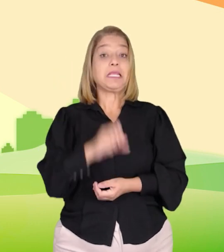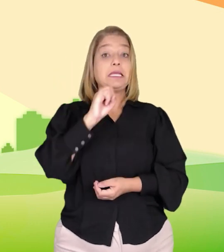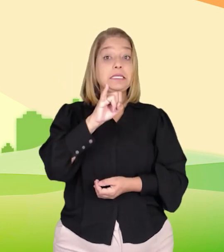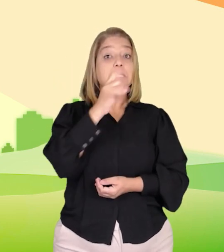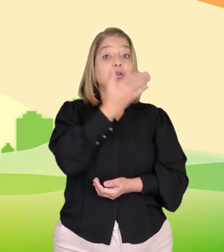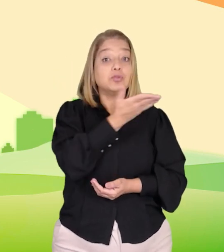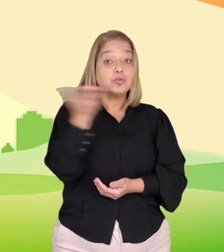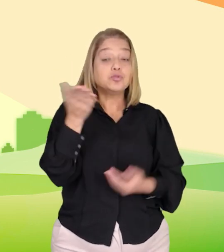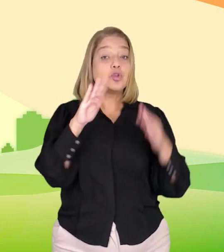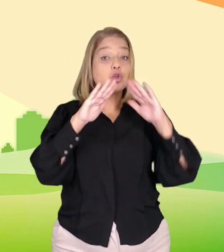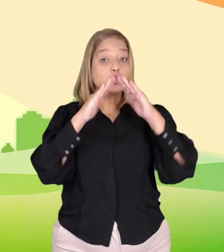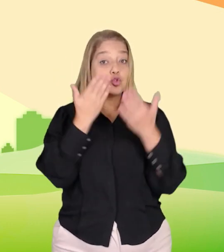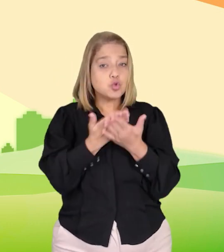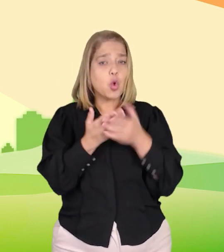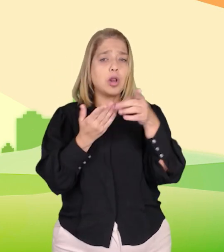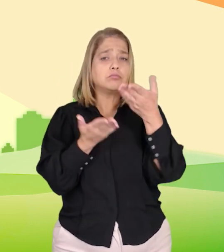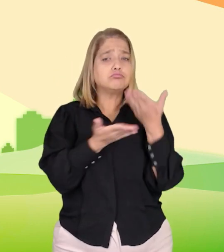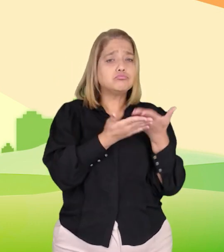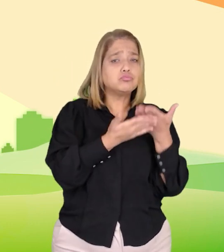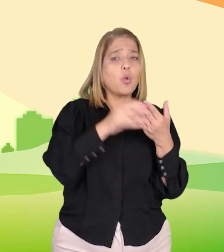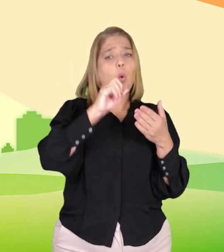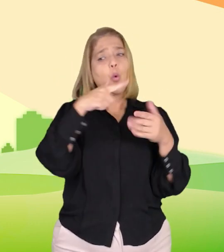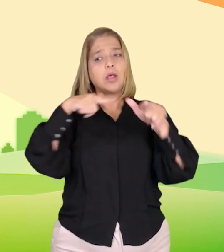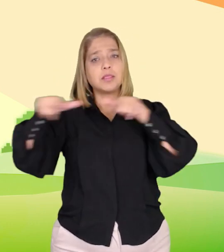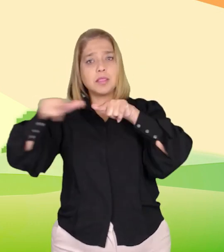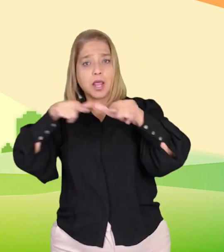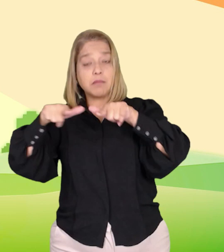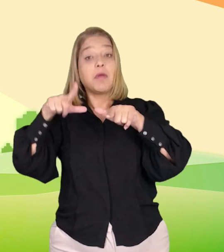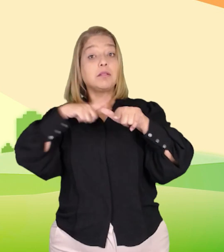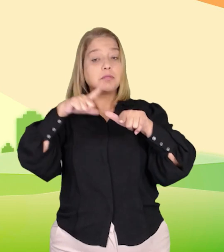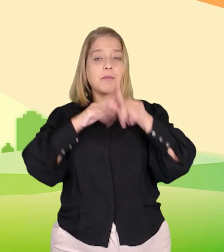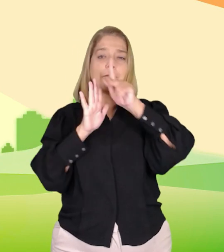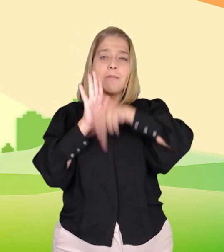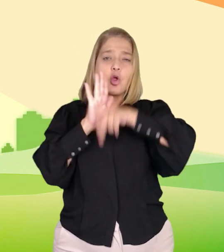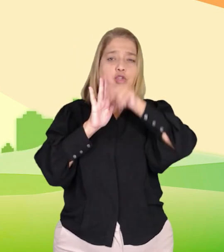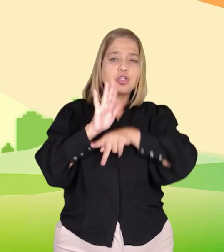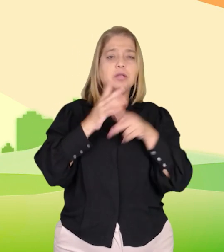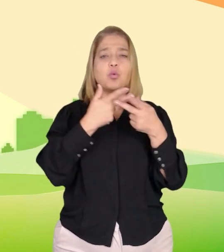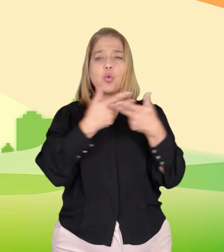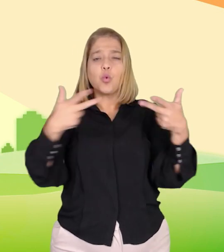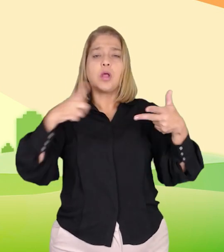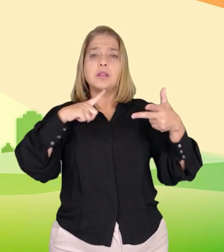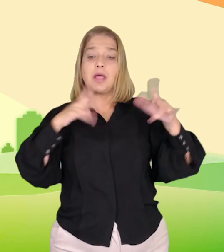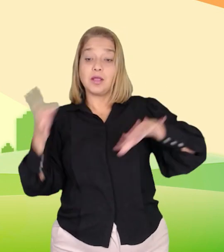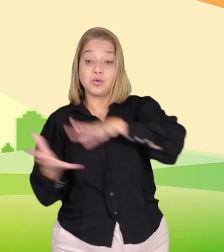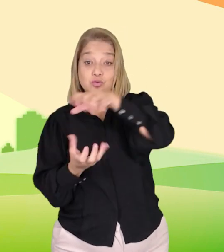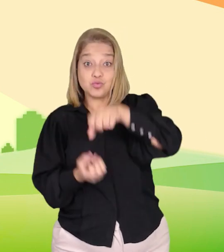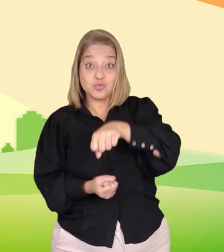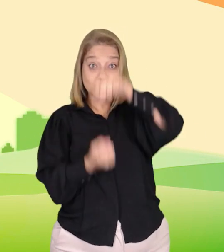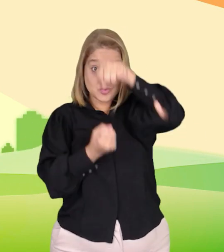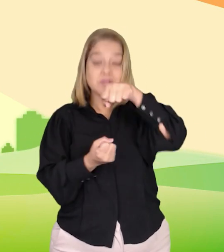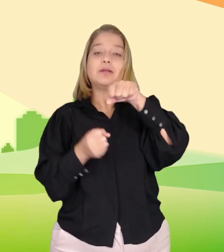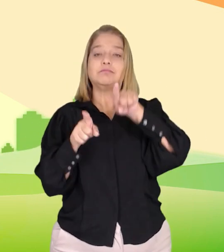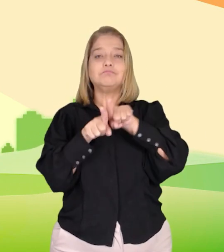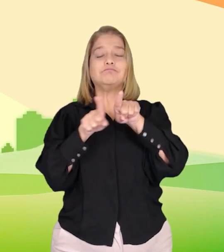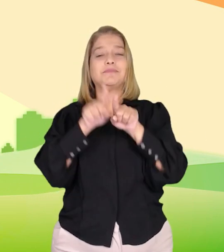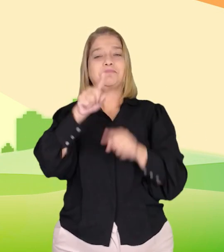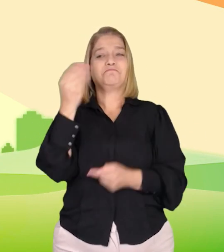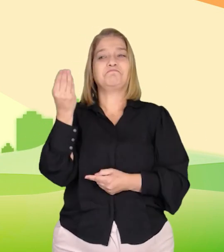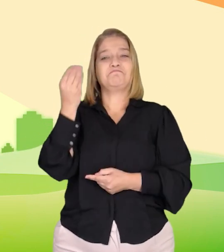@SME Goiânia. Se a escola que você estuda ou trabalha adota projetos e